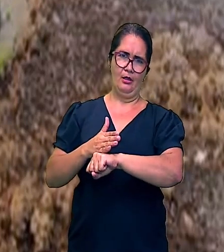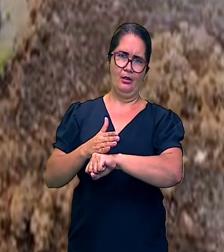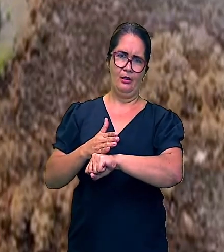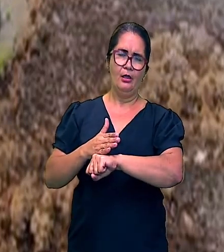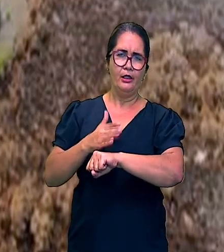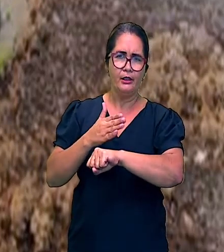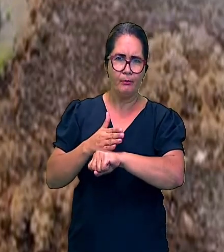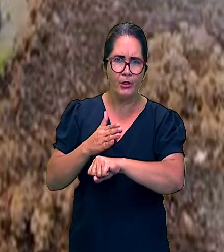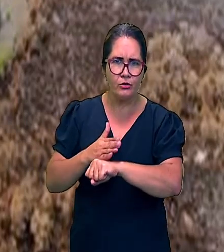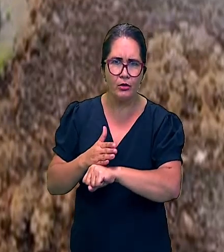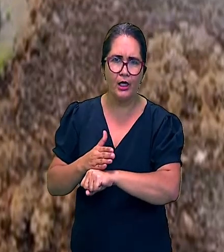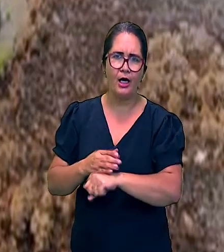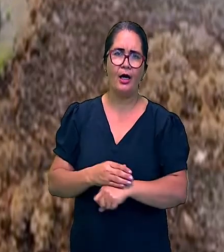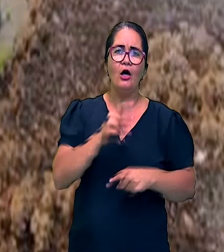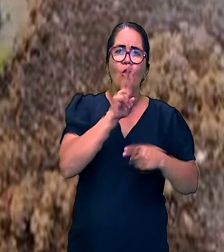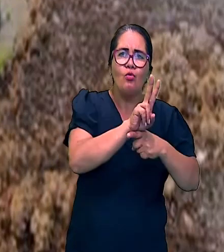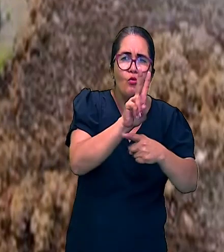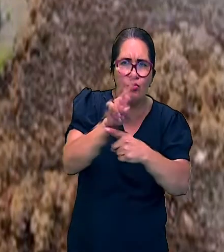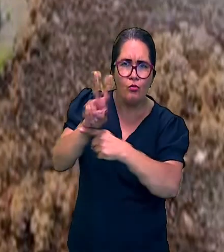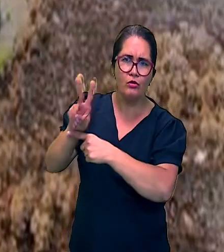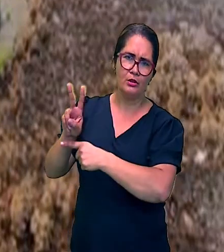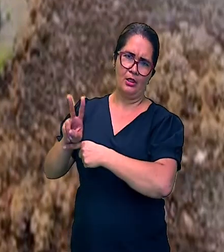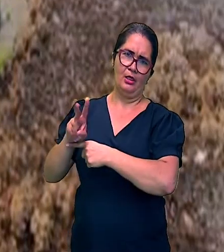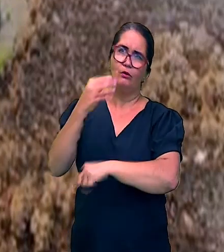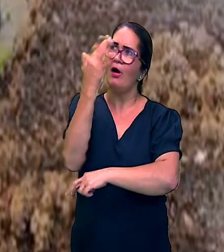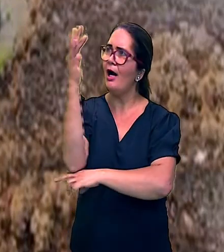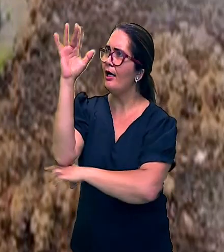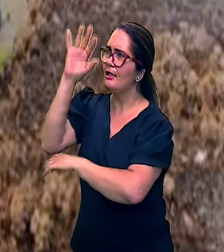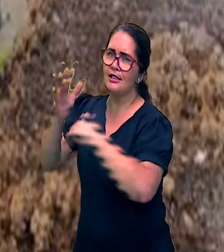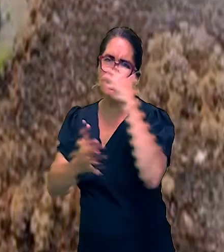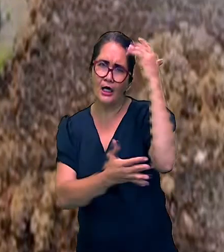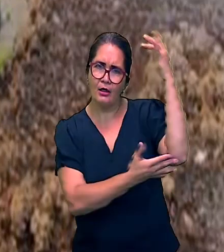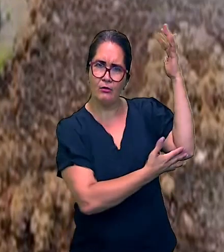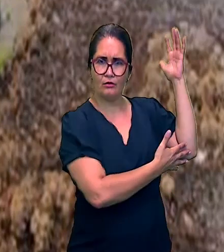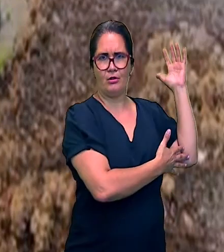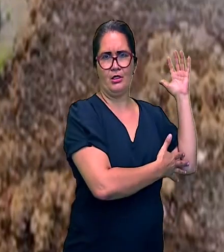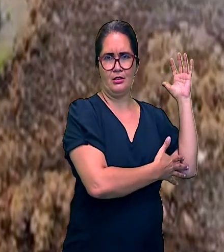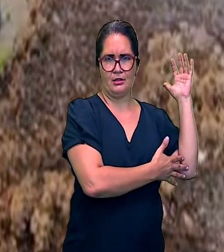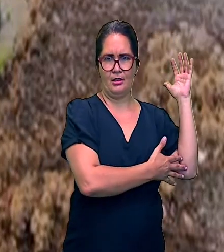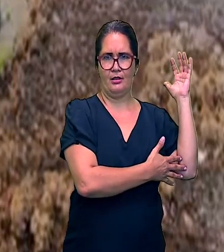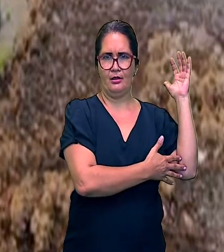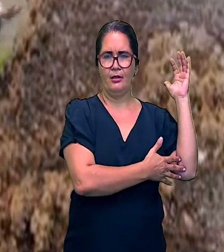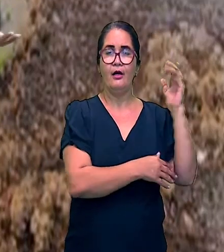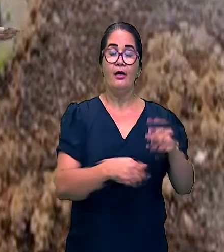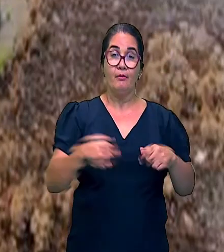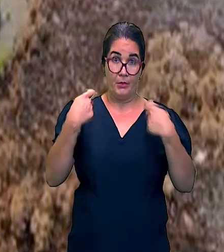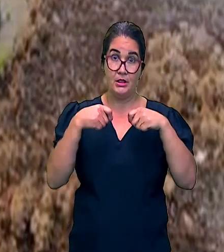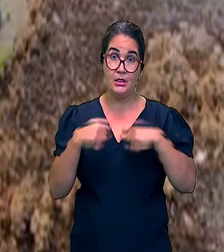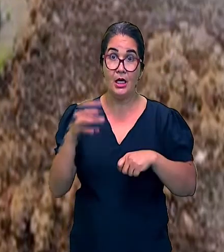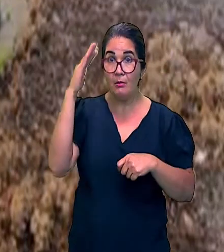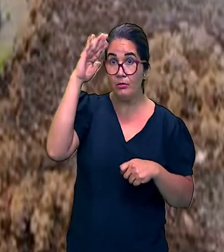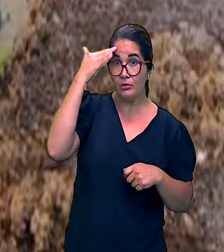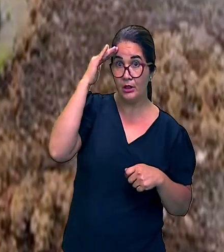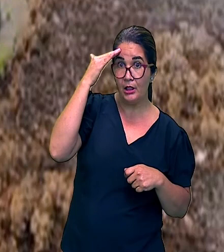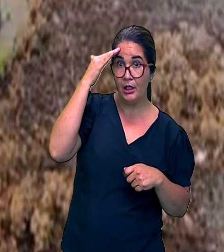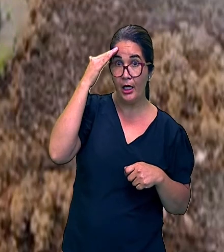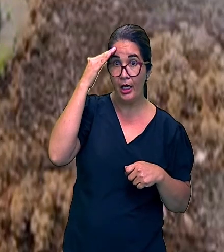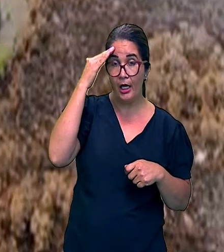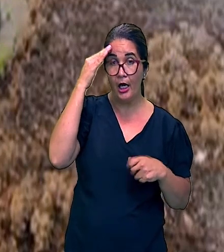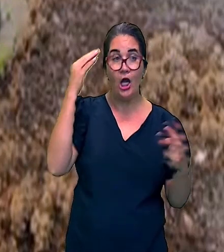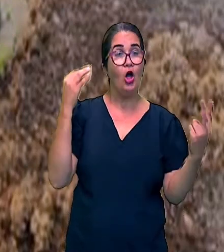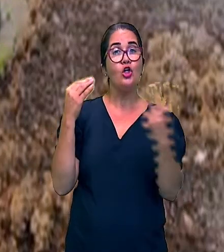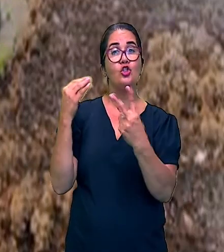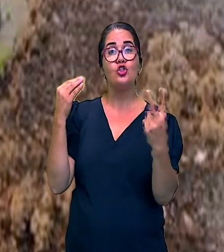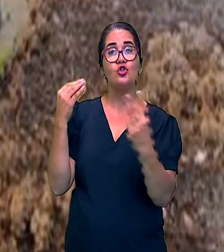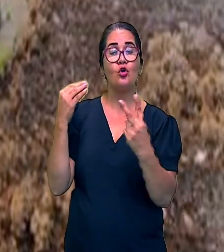natureza íntegra, perfeita, ou nós queremos essa realidade? Com